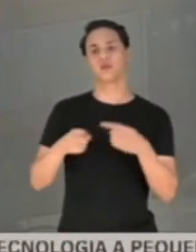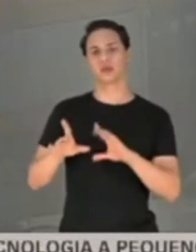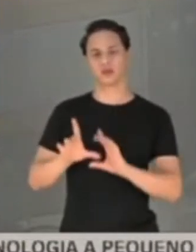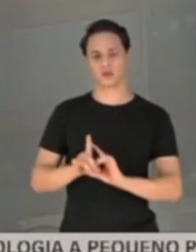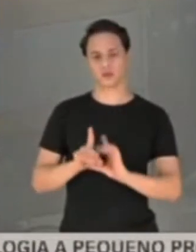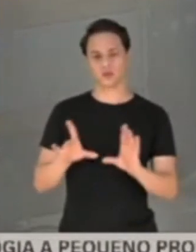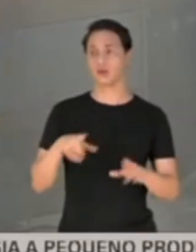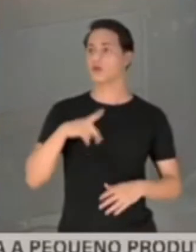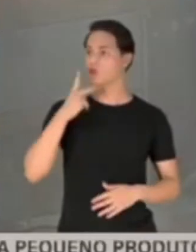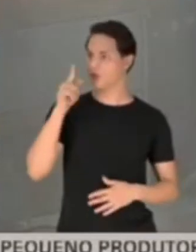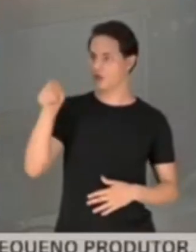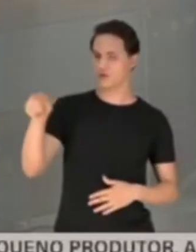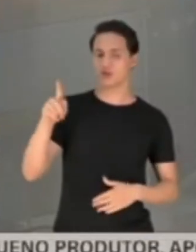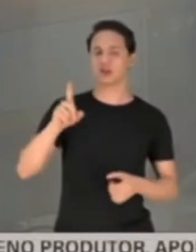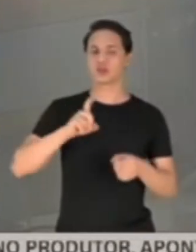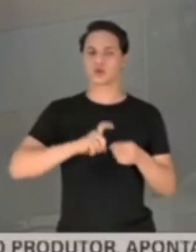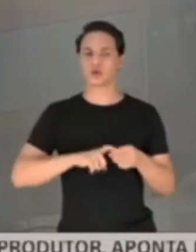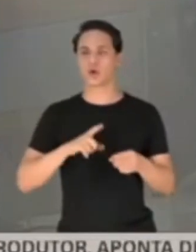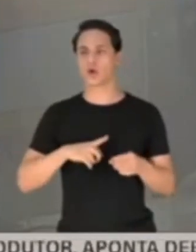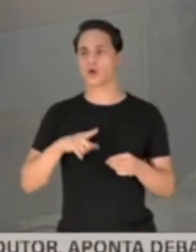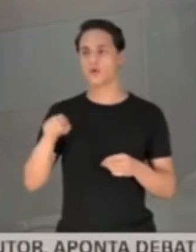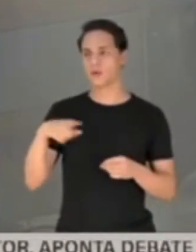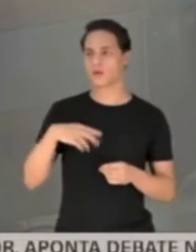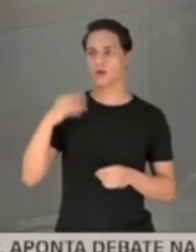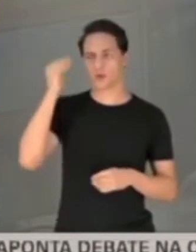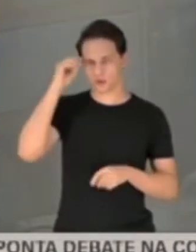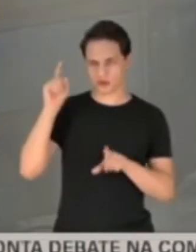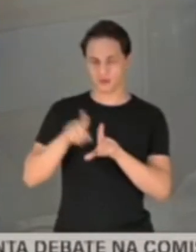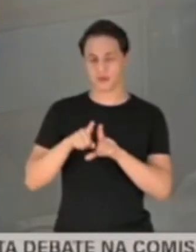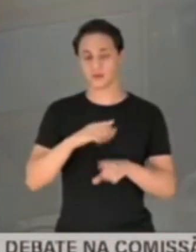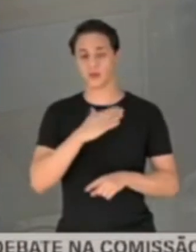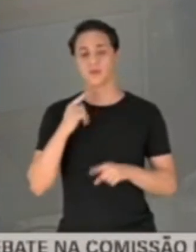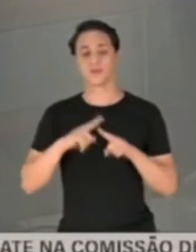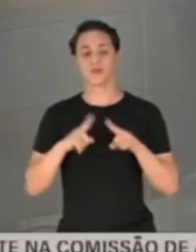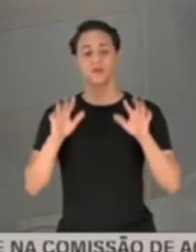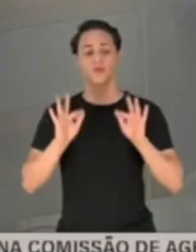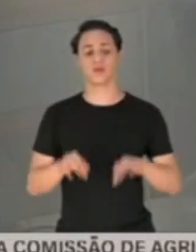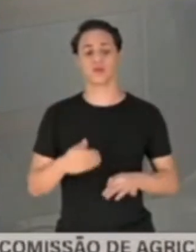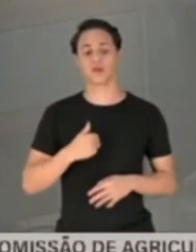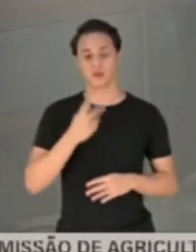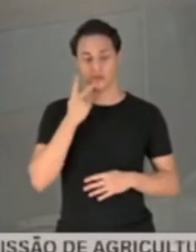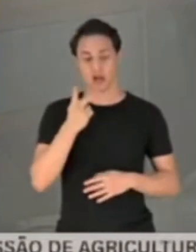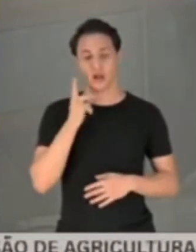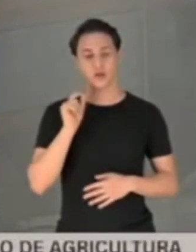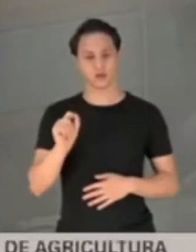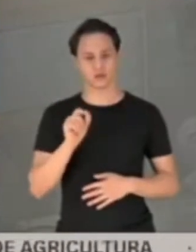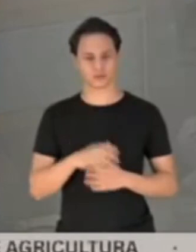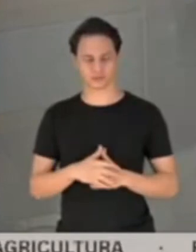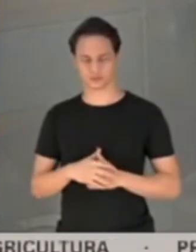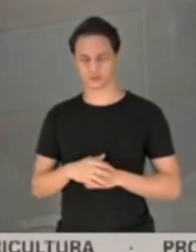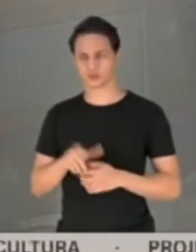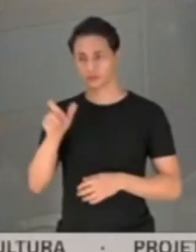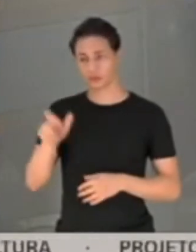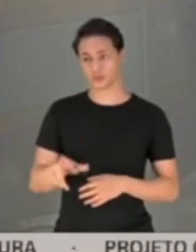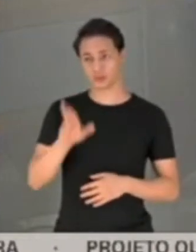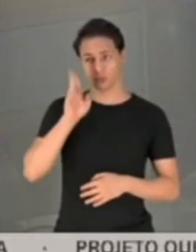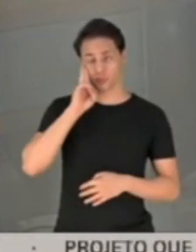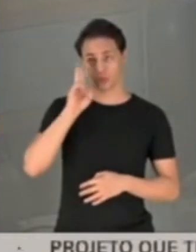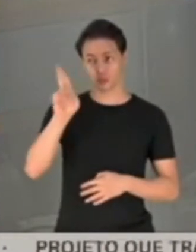é sócio dessas mortes, mas eu quero terminar minha fala dizendo o seguinte: Vossa